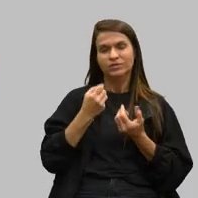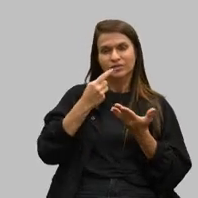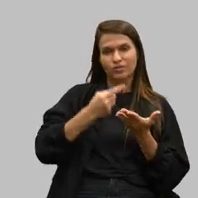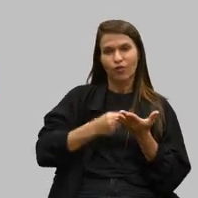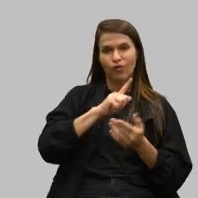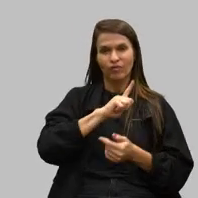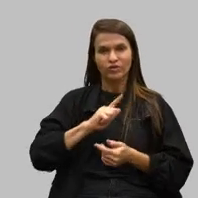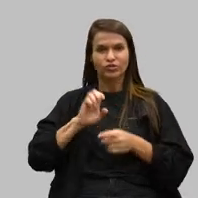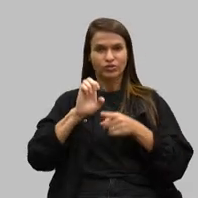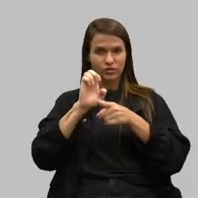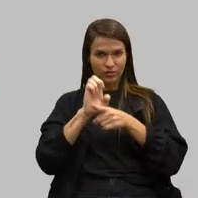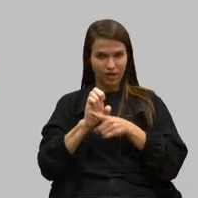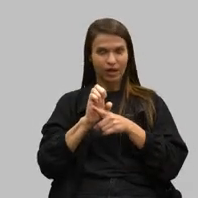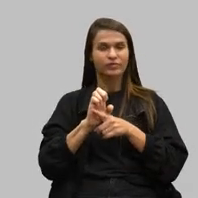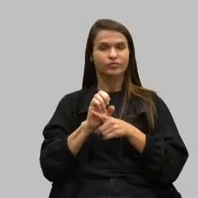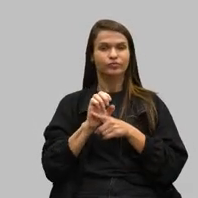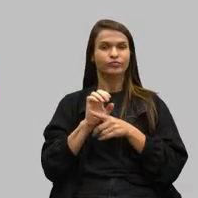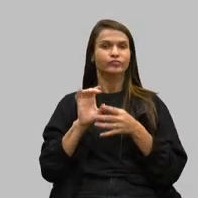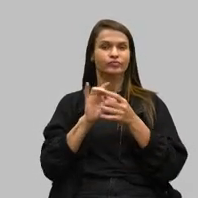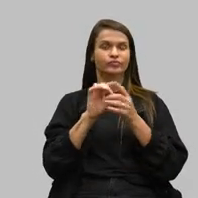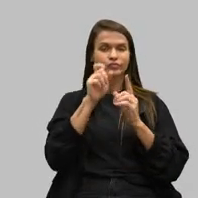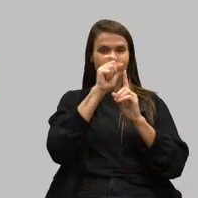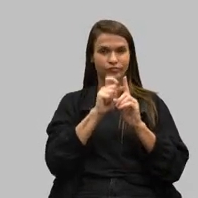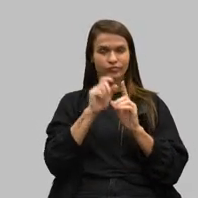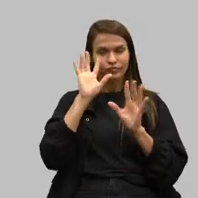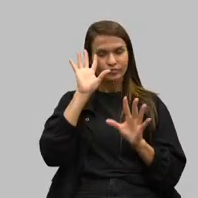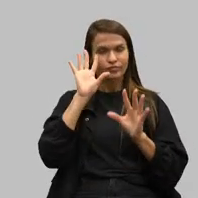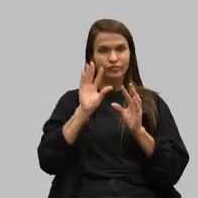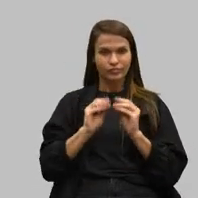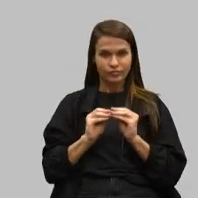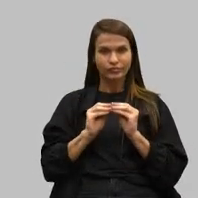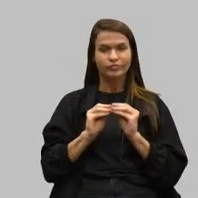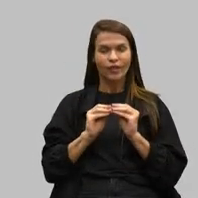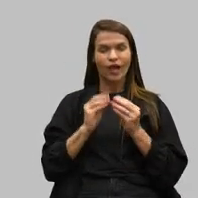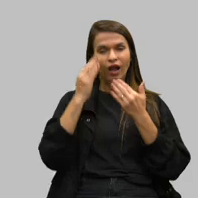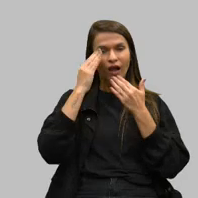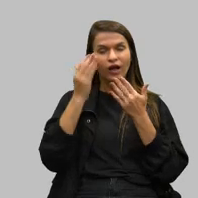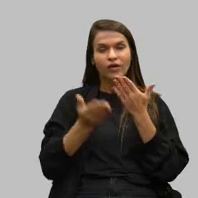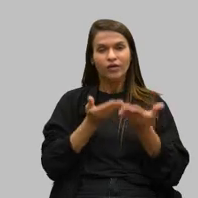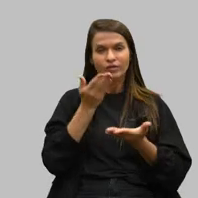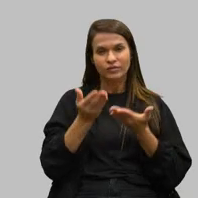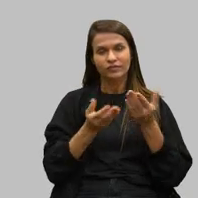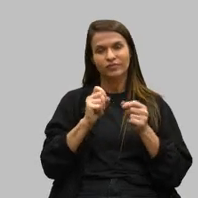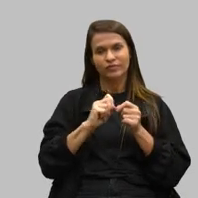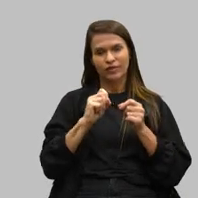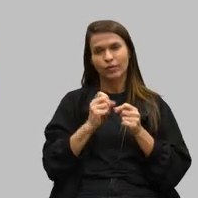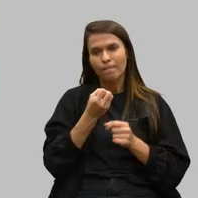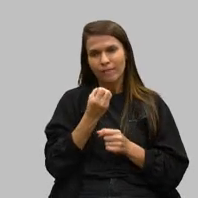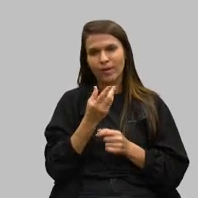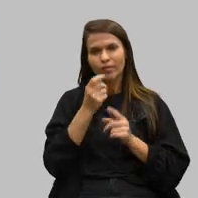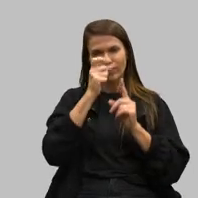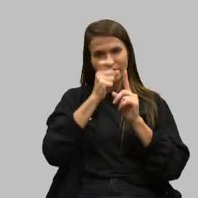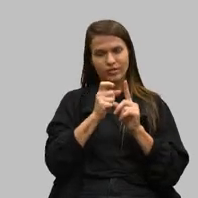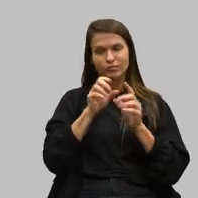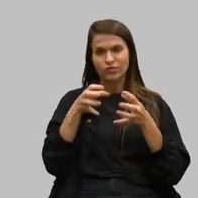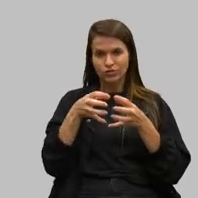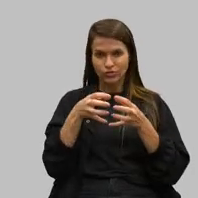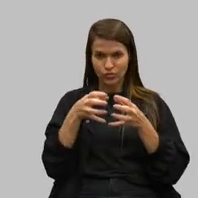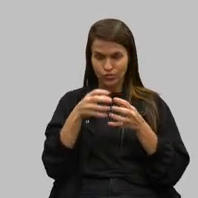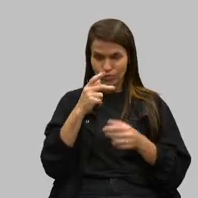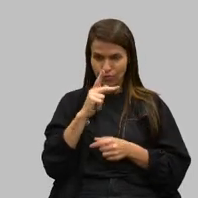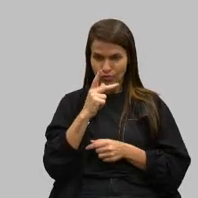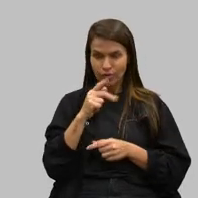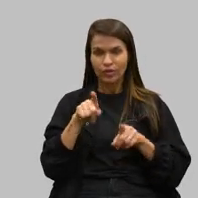sua pessoa. E, para finalizar, agradecer ao atendimento que sempre é realizado muito bem por você, por sua equipe, e